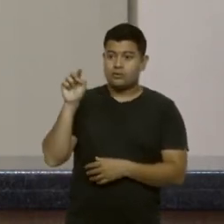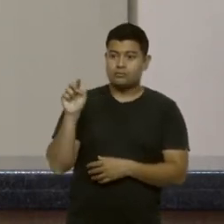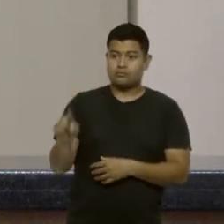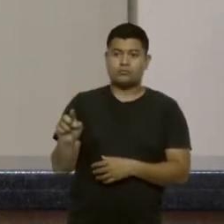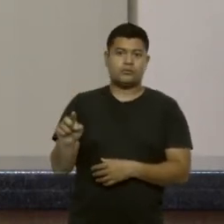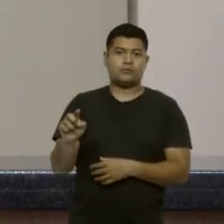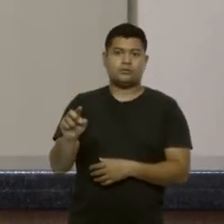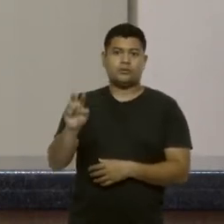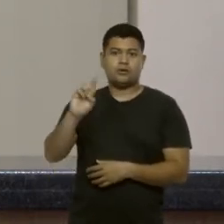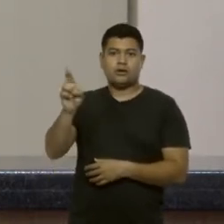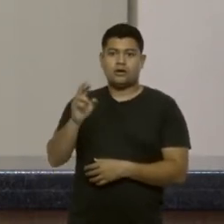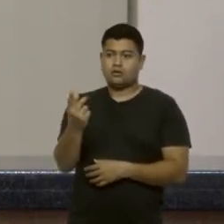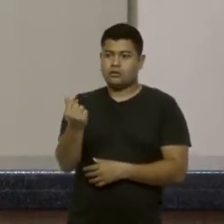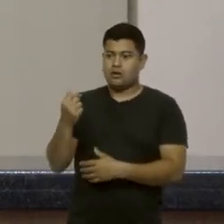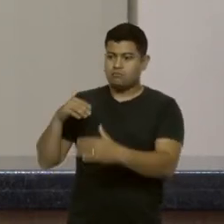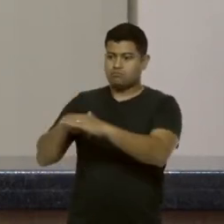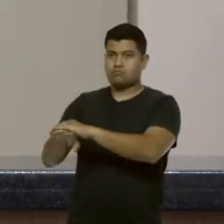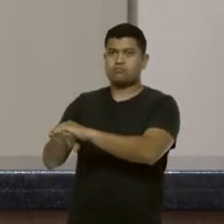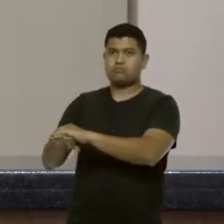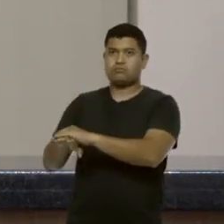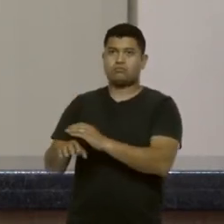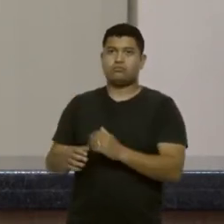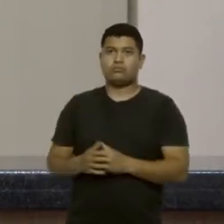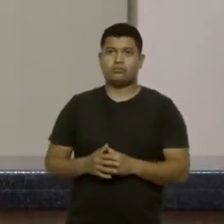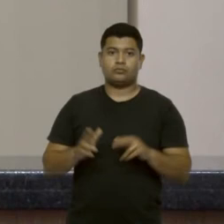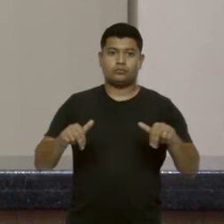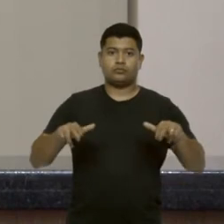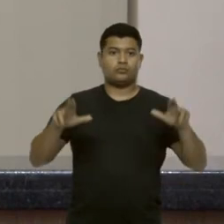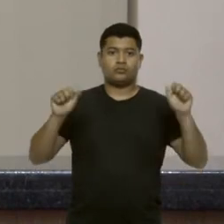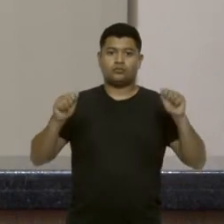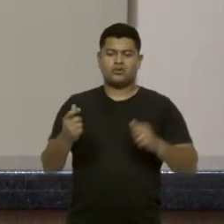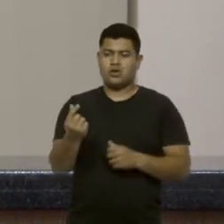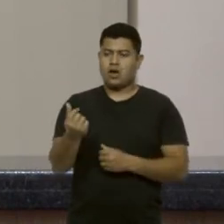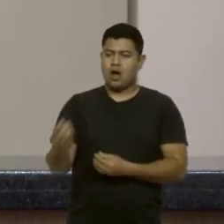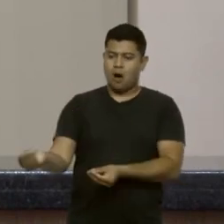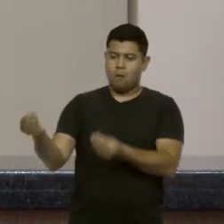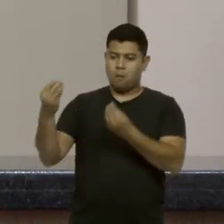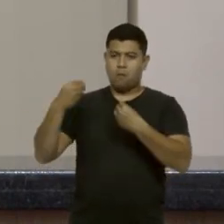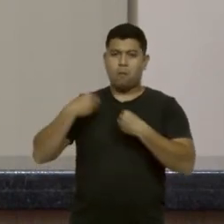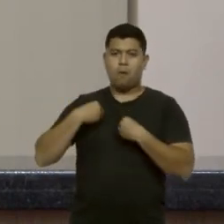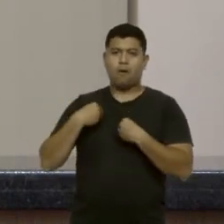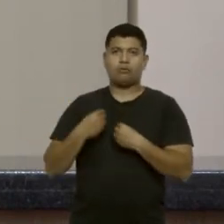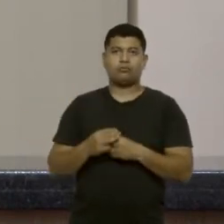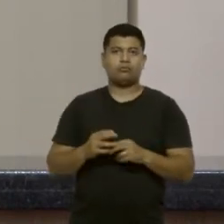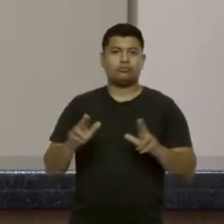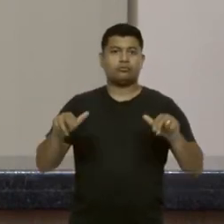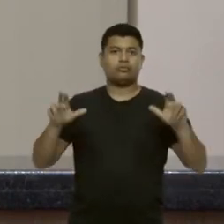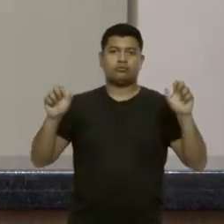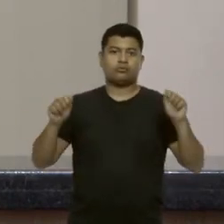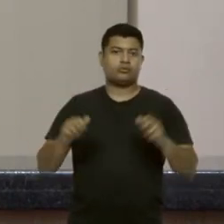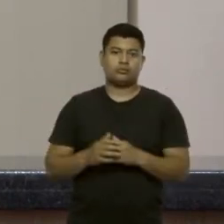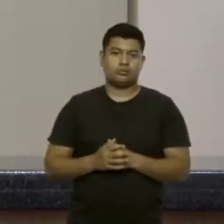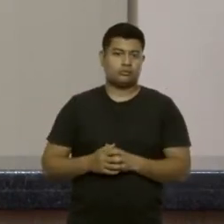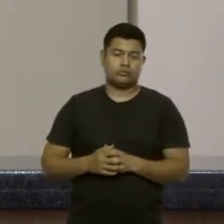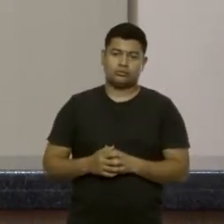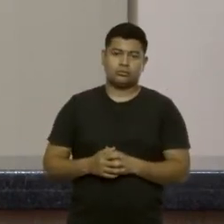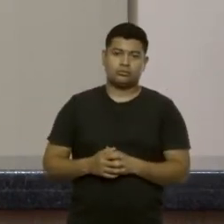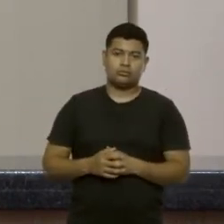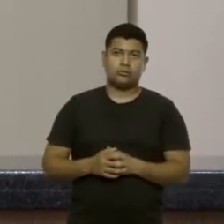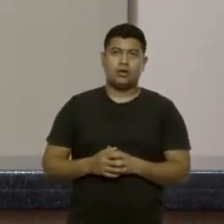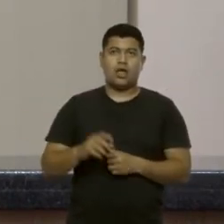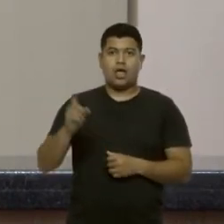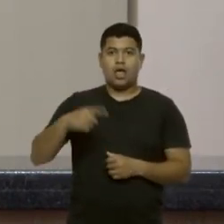R$ 50 mil de fundo partidário. Nunca recebi fundo partidário. Então, é um fundo para